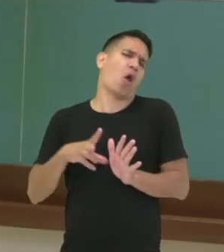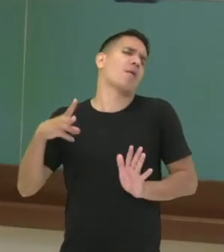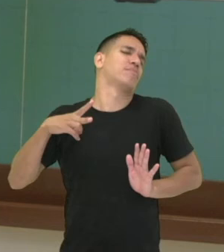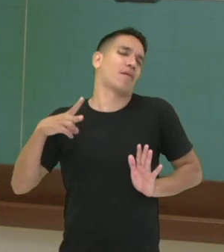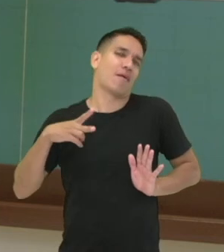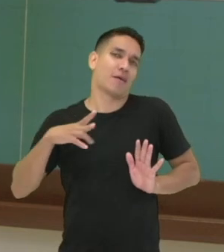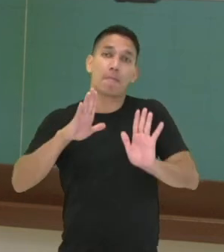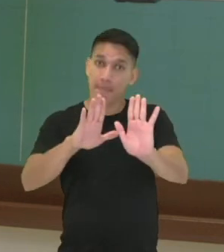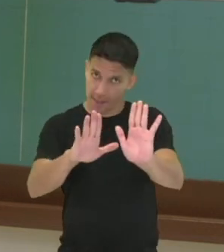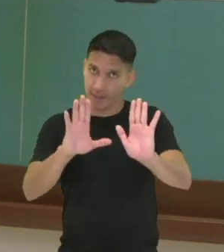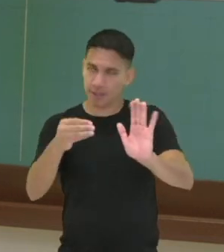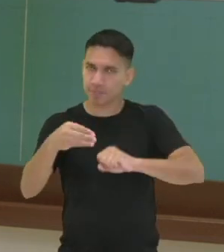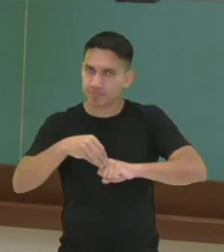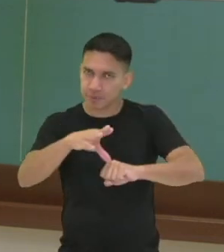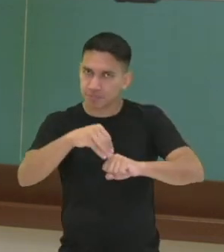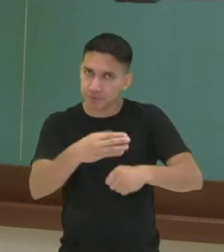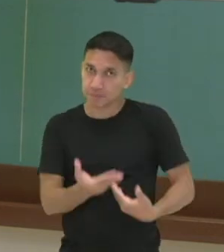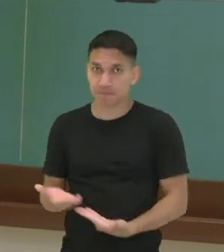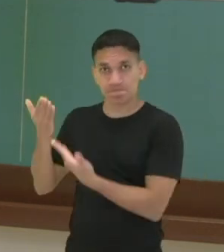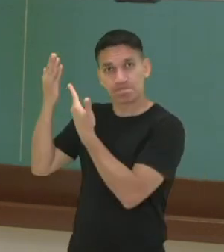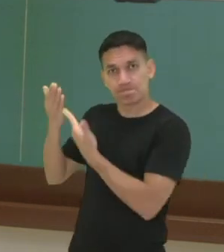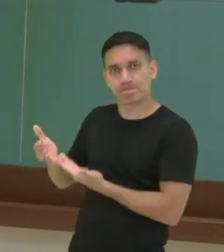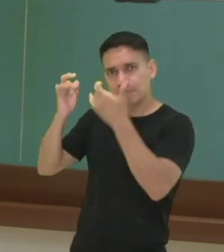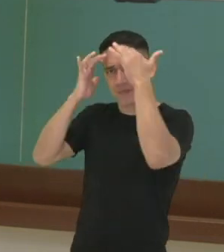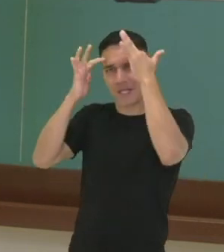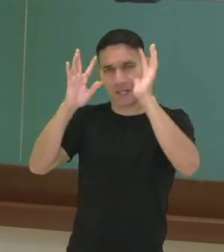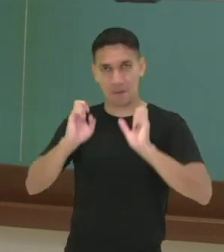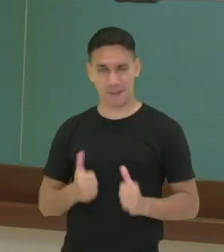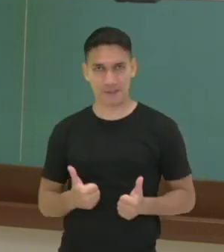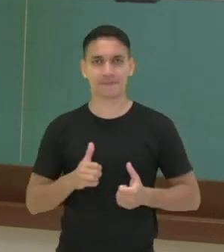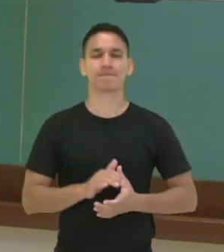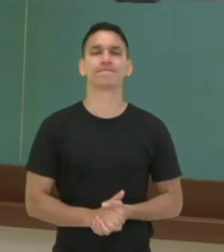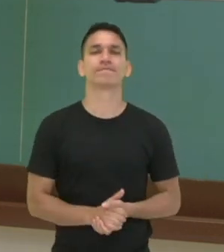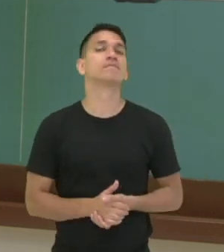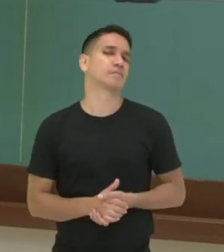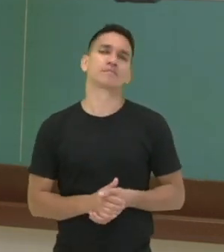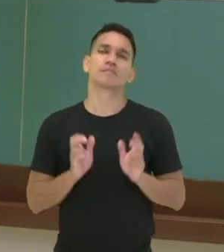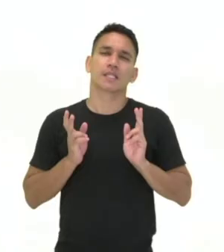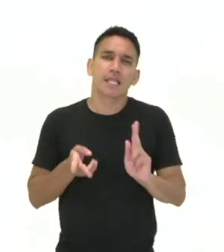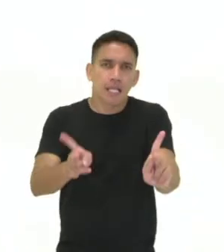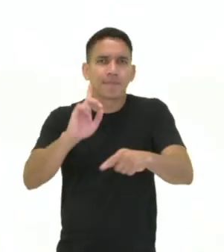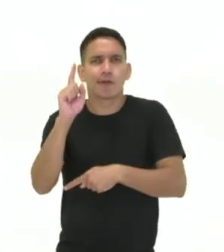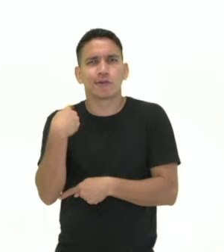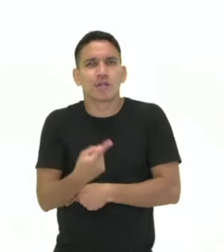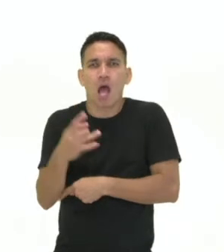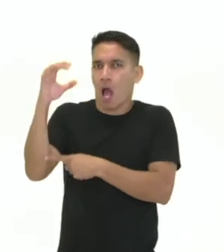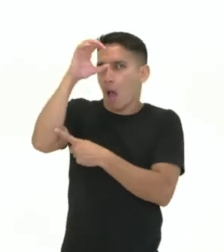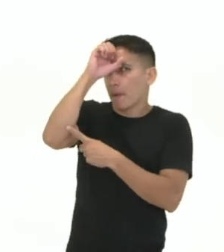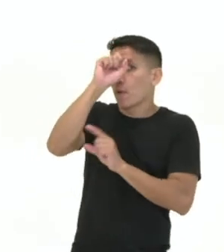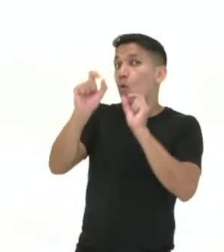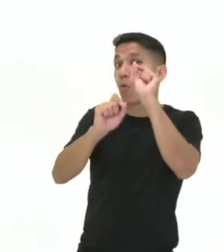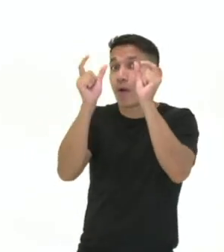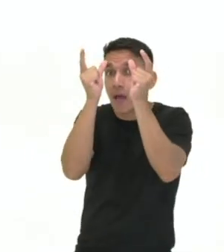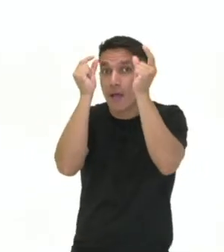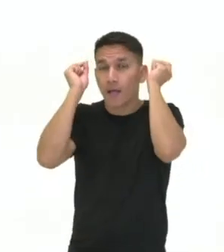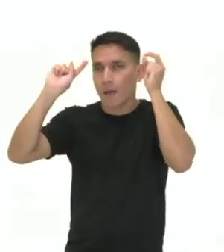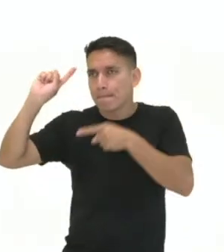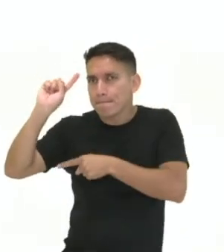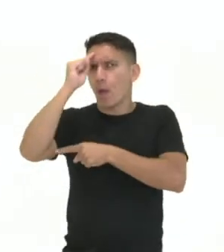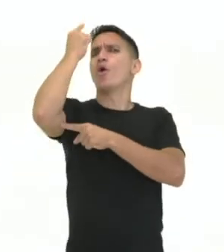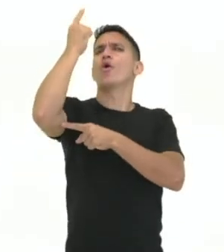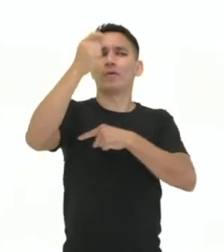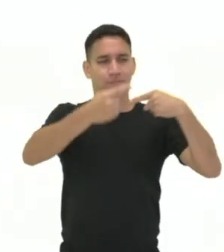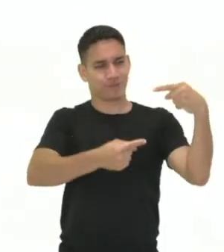mas eu vou deixar aqui uma sugestão para reflexão, tá? Embora sempre tenhamos aprendido que os gregos inventaram